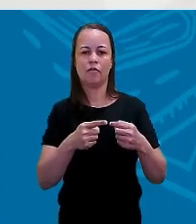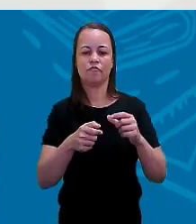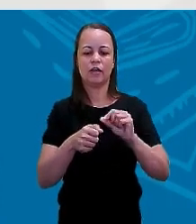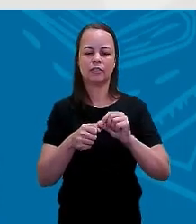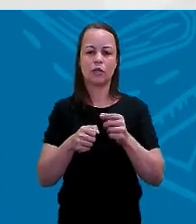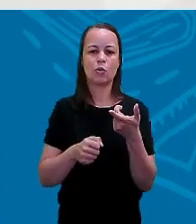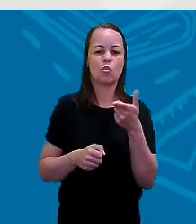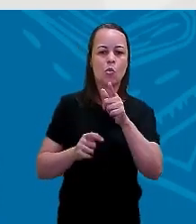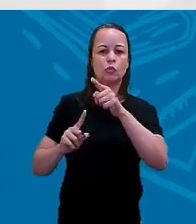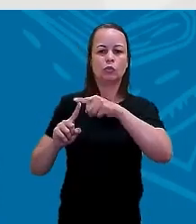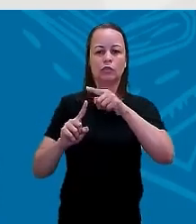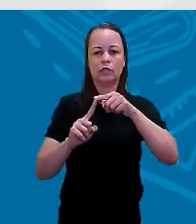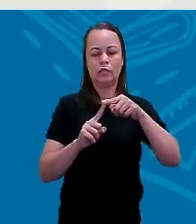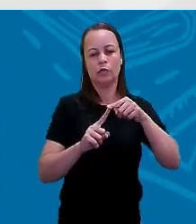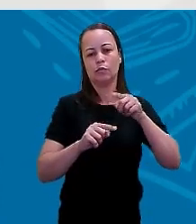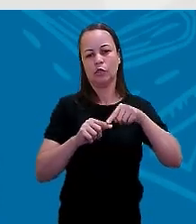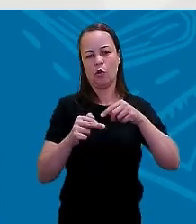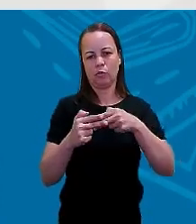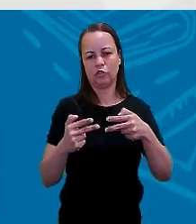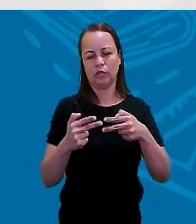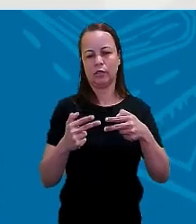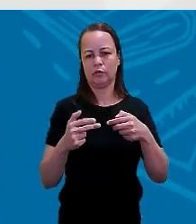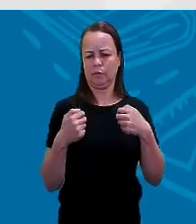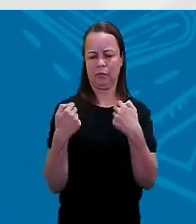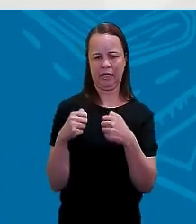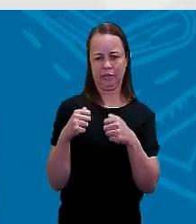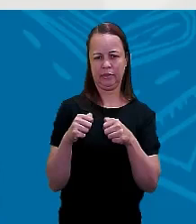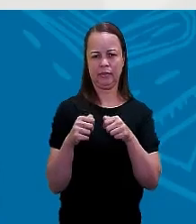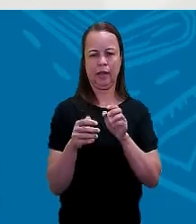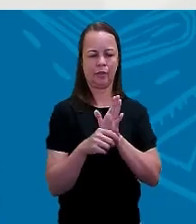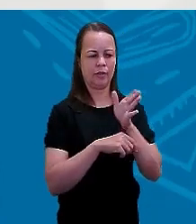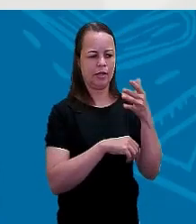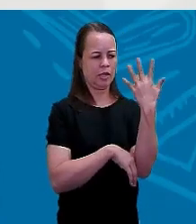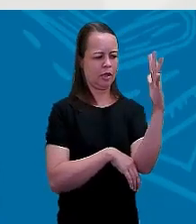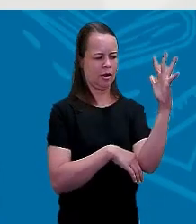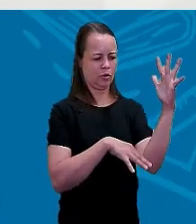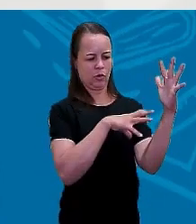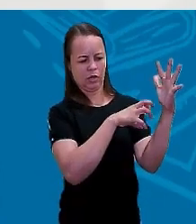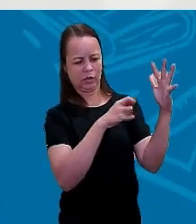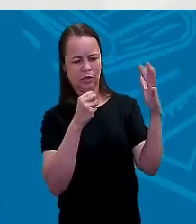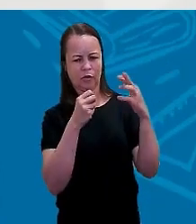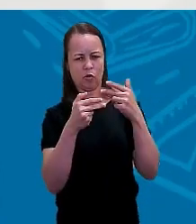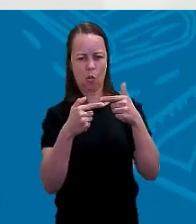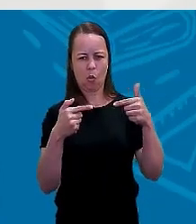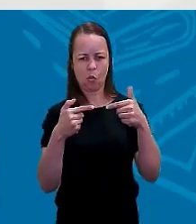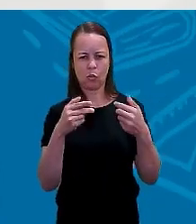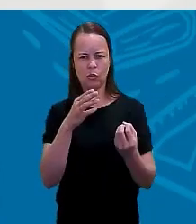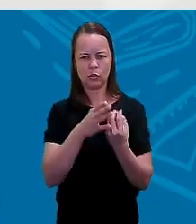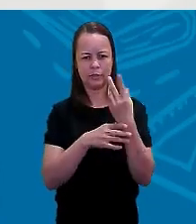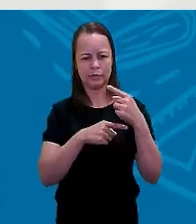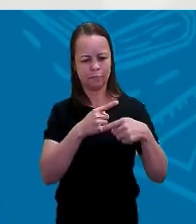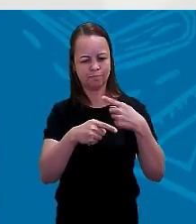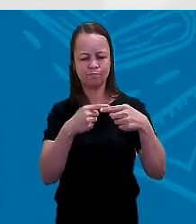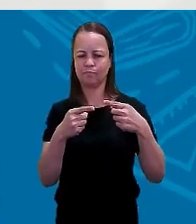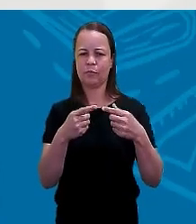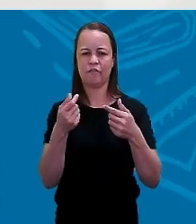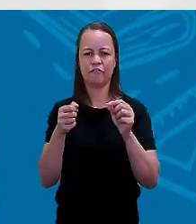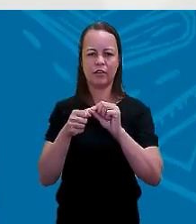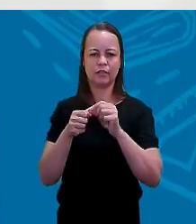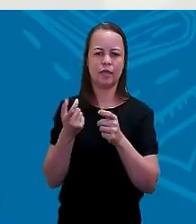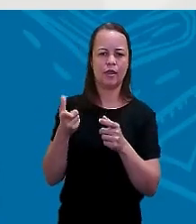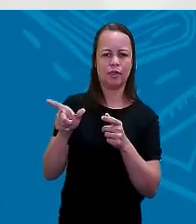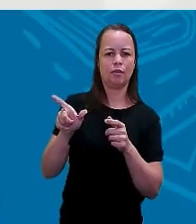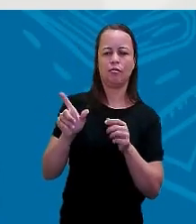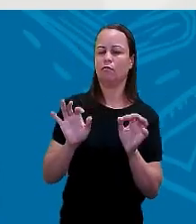objeto sem a necessidade de retirar aquela matéria-prima da natureza, tá certo? Então, a reciclagem